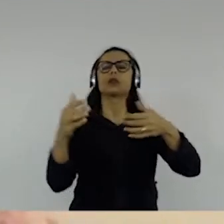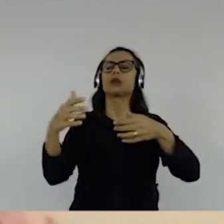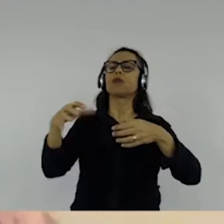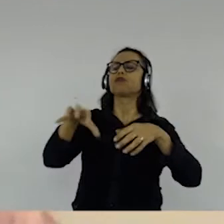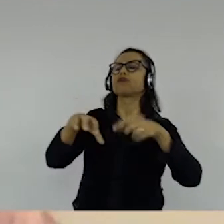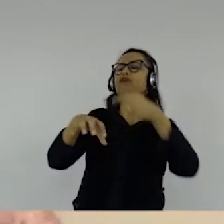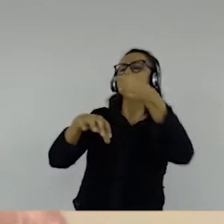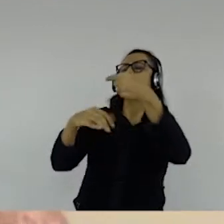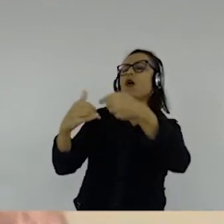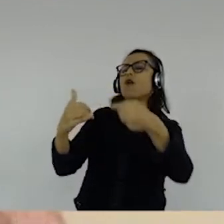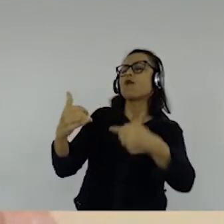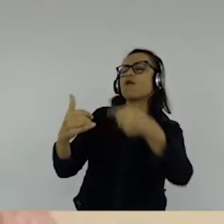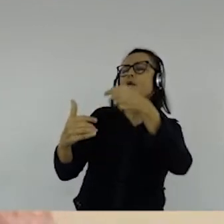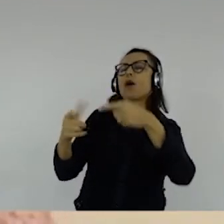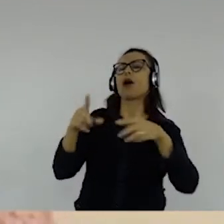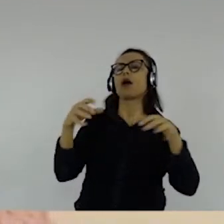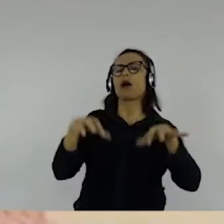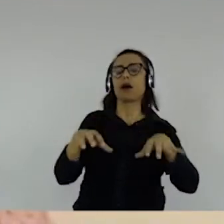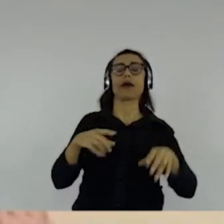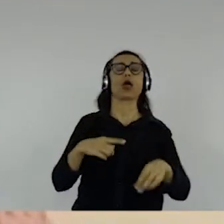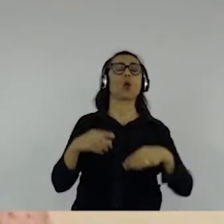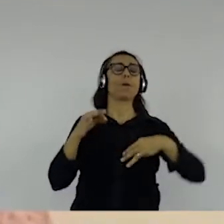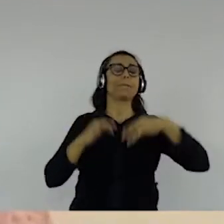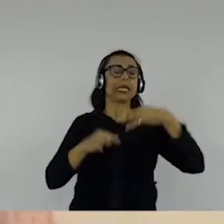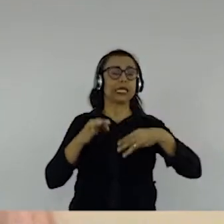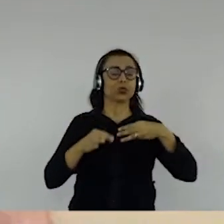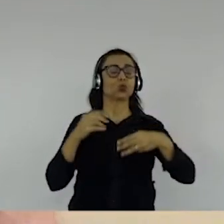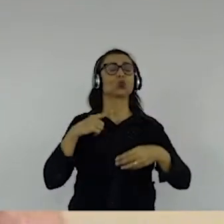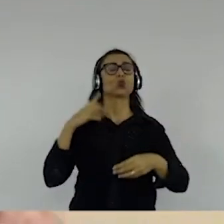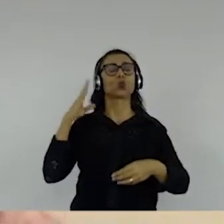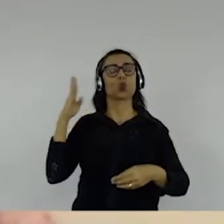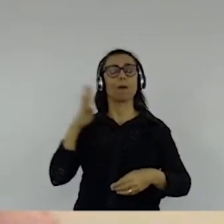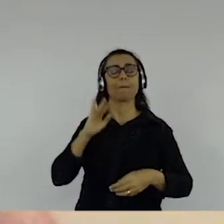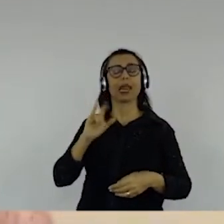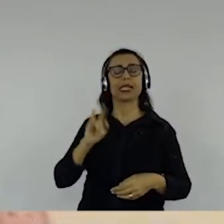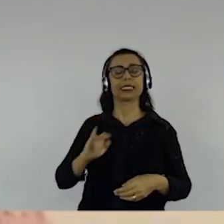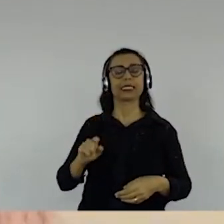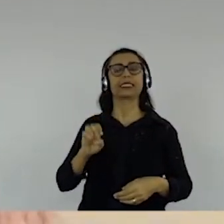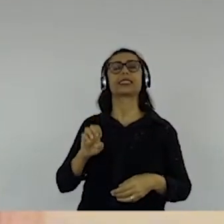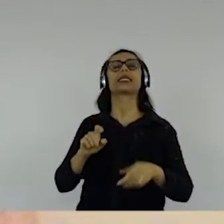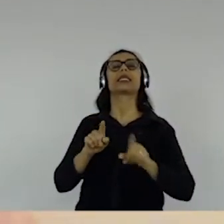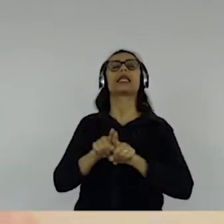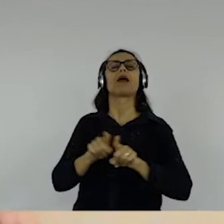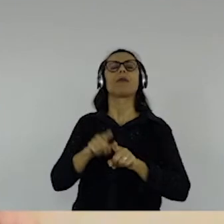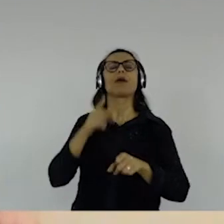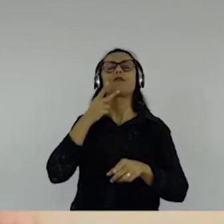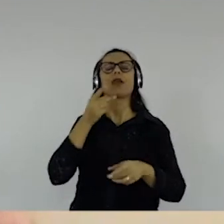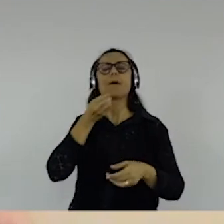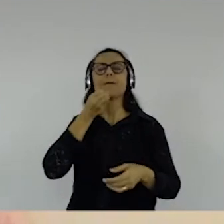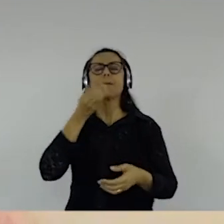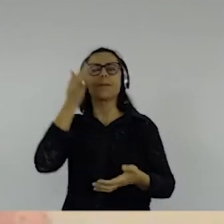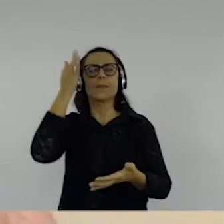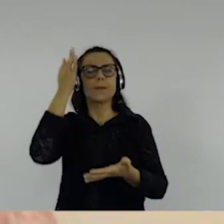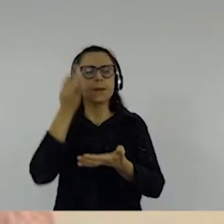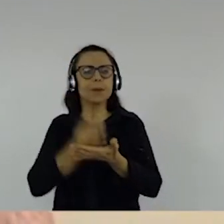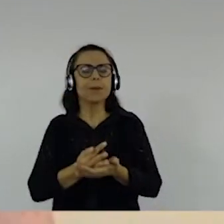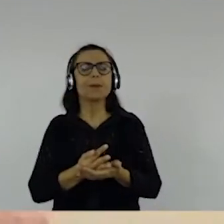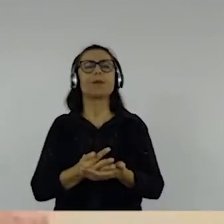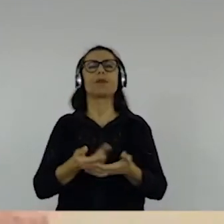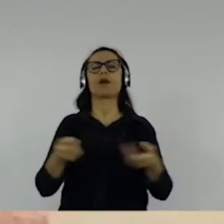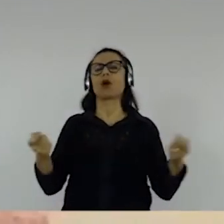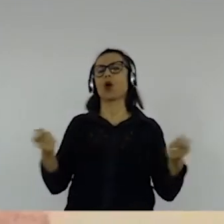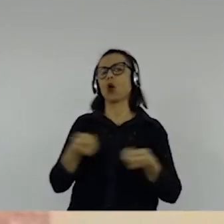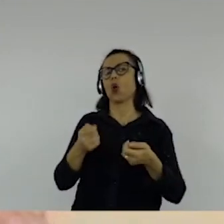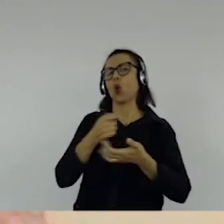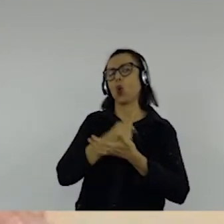naquele momento. O ministro Belize mencionou muito bem que, a partir das cláusulas gerais, da boa-fé objetiva, da função social do